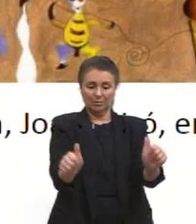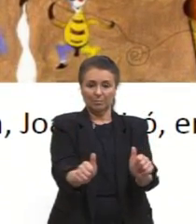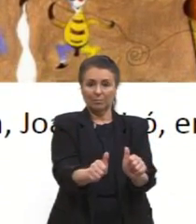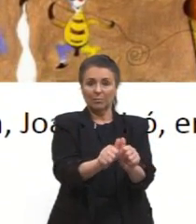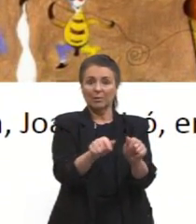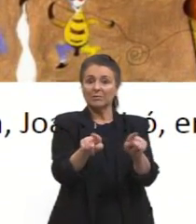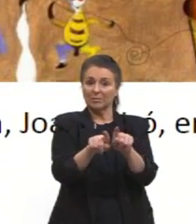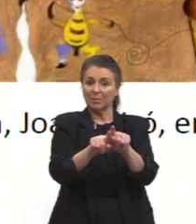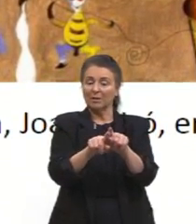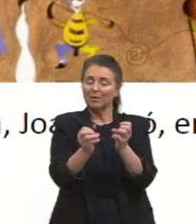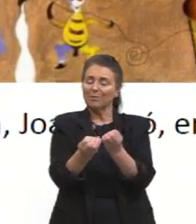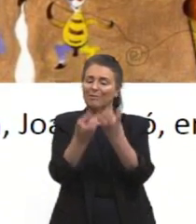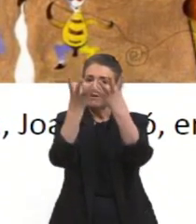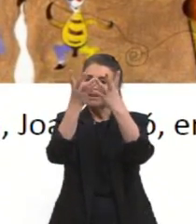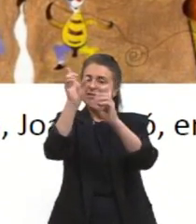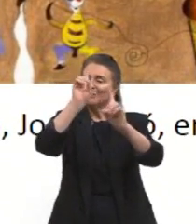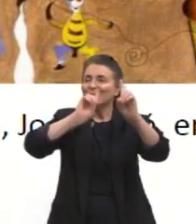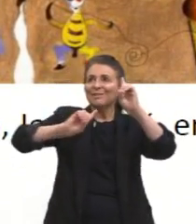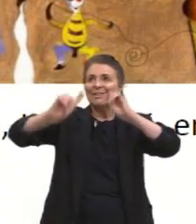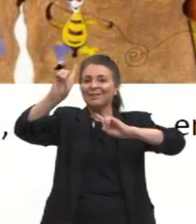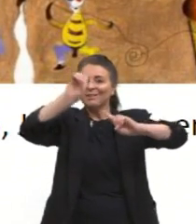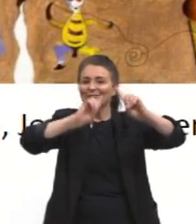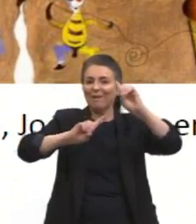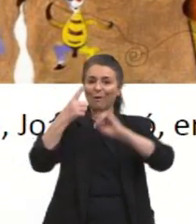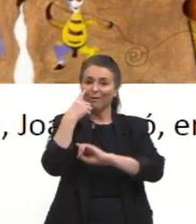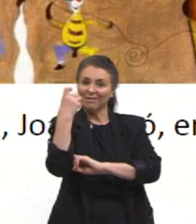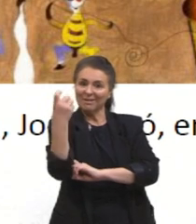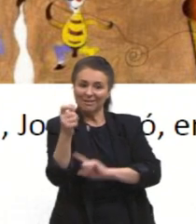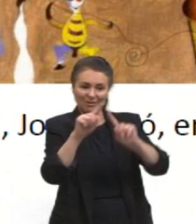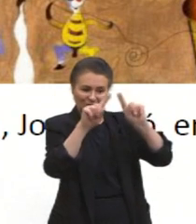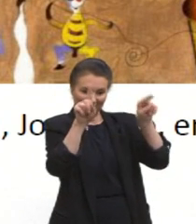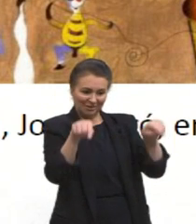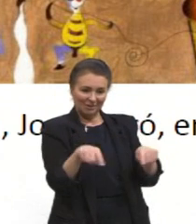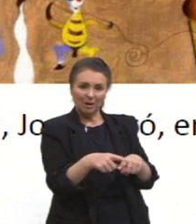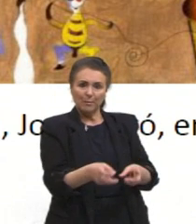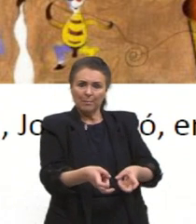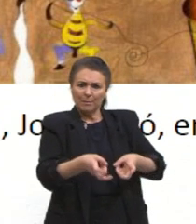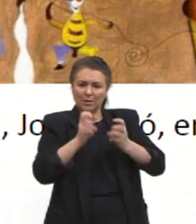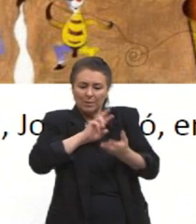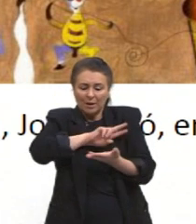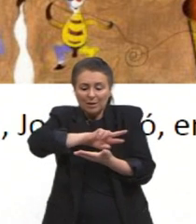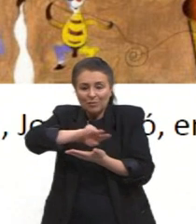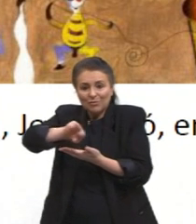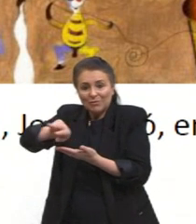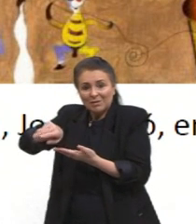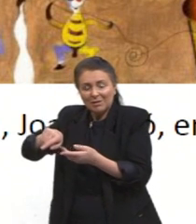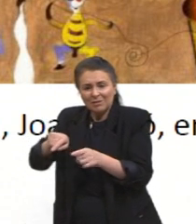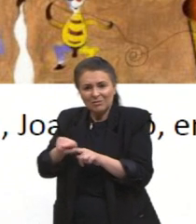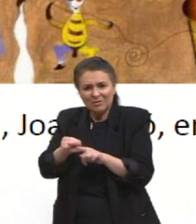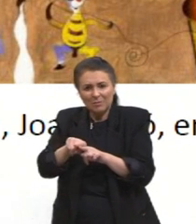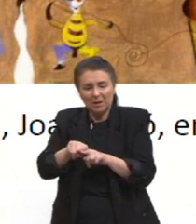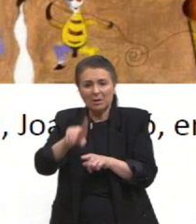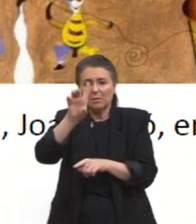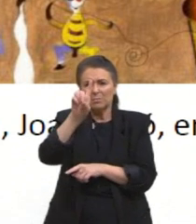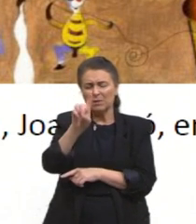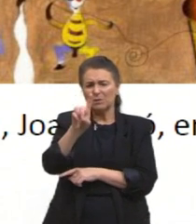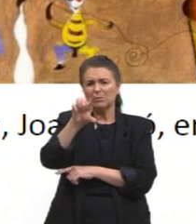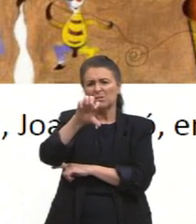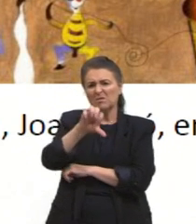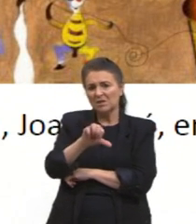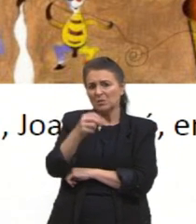de carnaval E aí é interessante nessa tela a gente perceber essa diversidade né que lá em